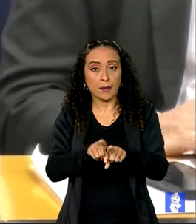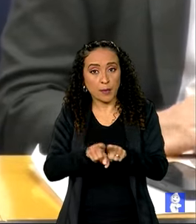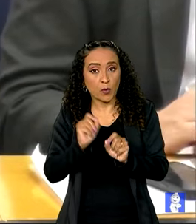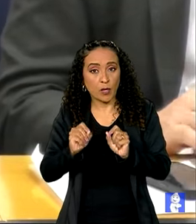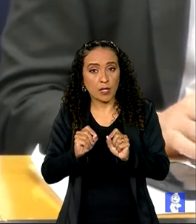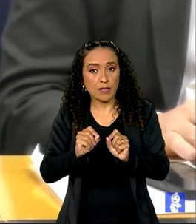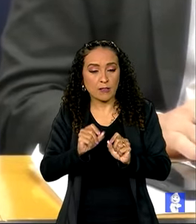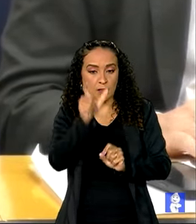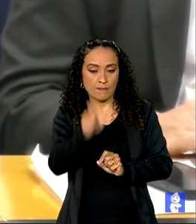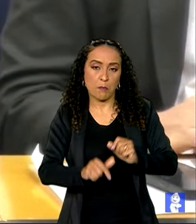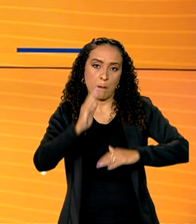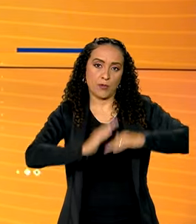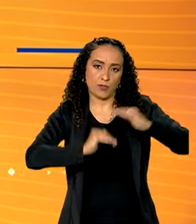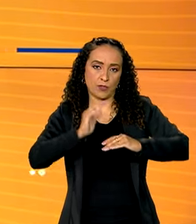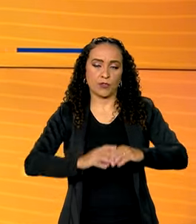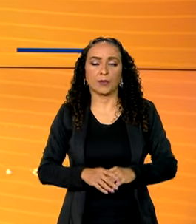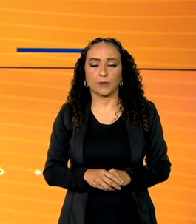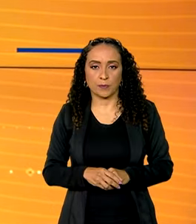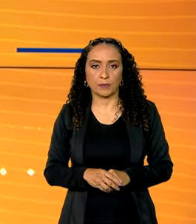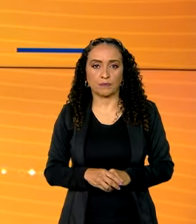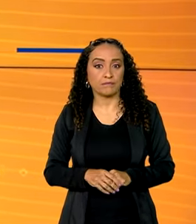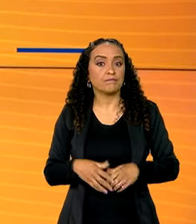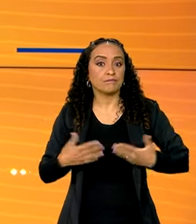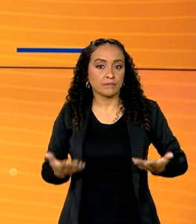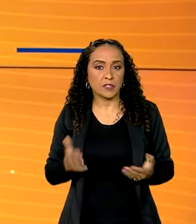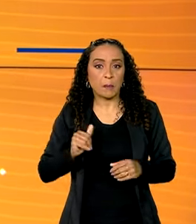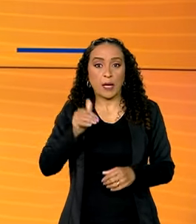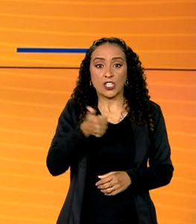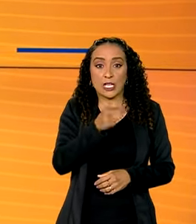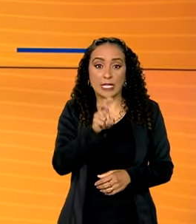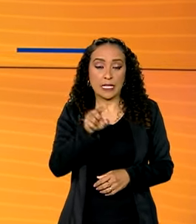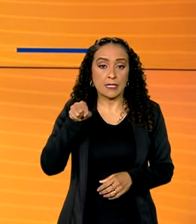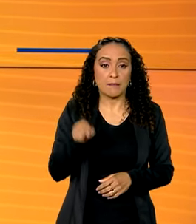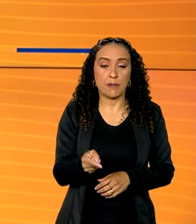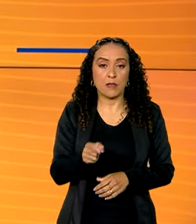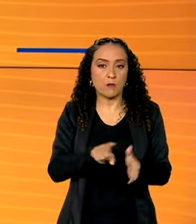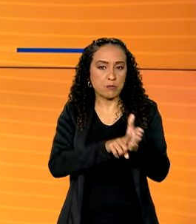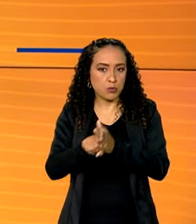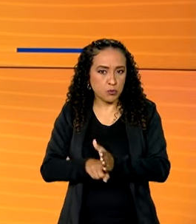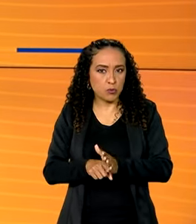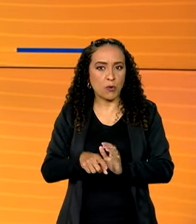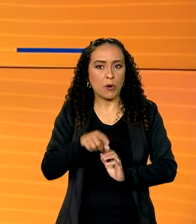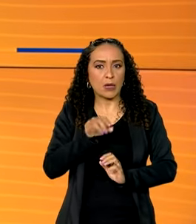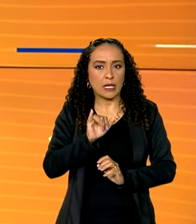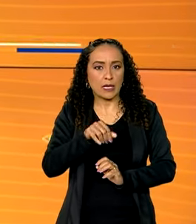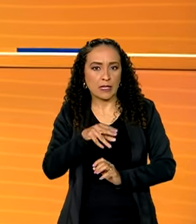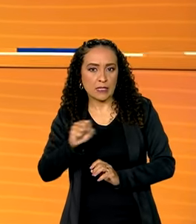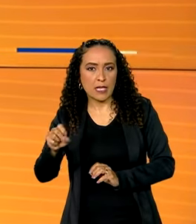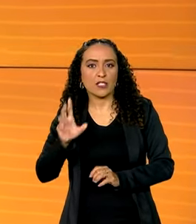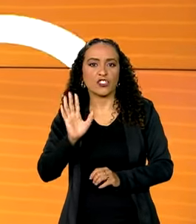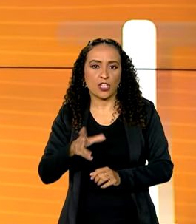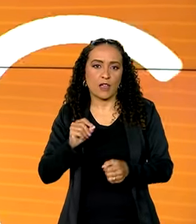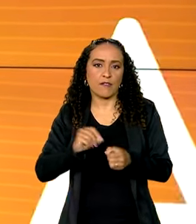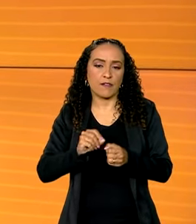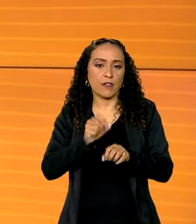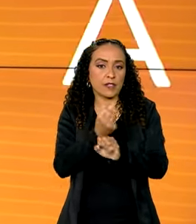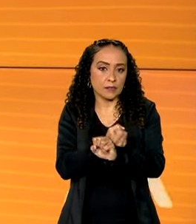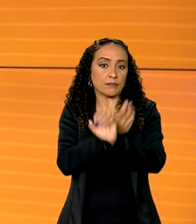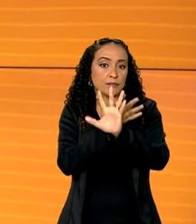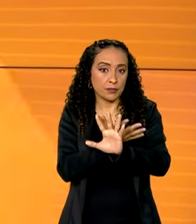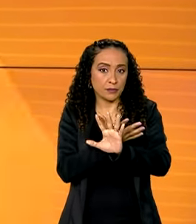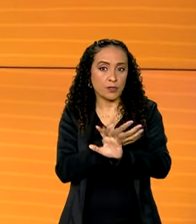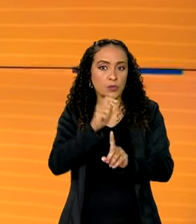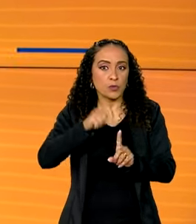de especialistas. Pois é, e mais de 15 mil perícias do INSS foram realizadas por